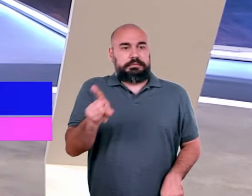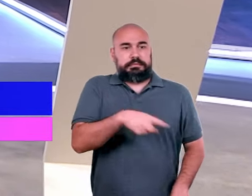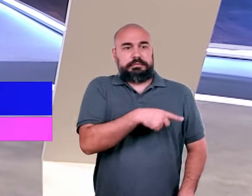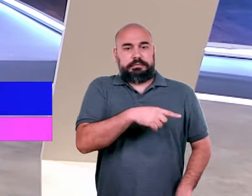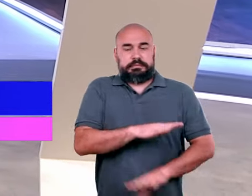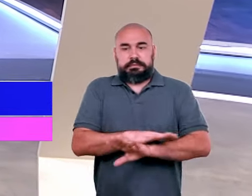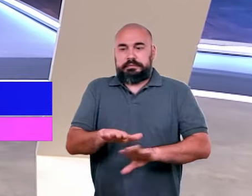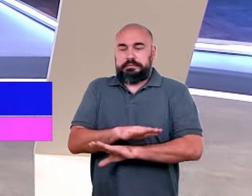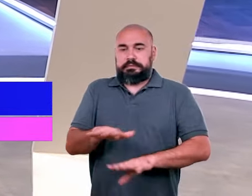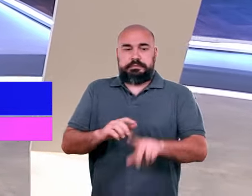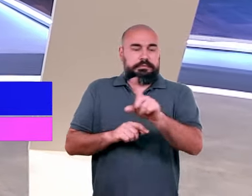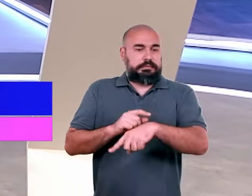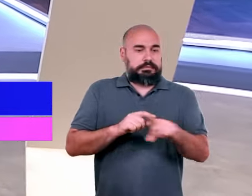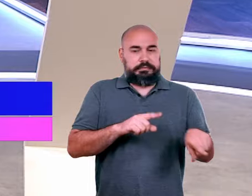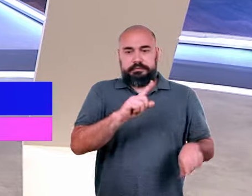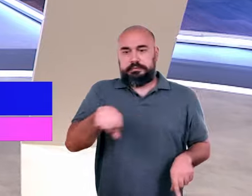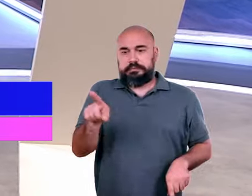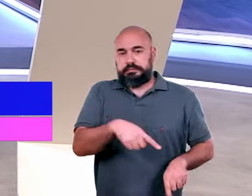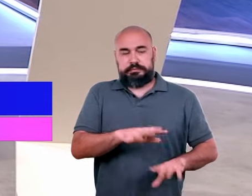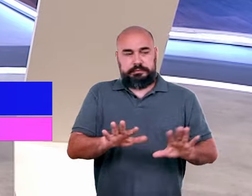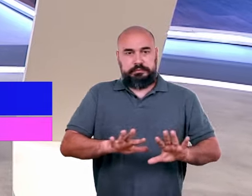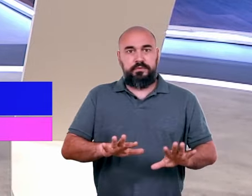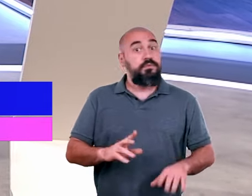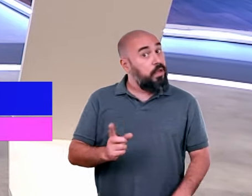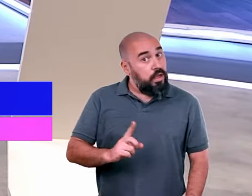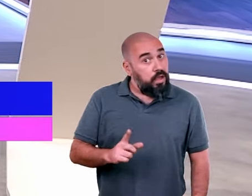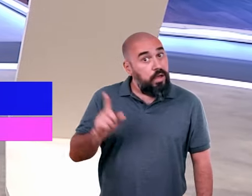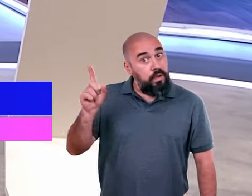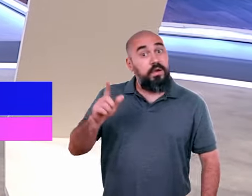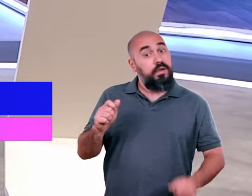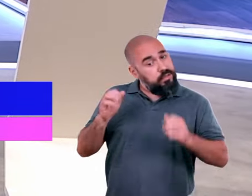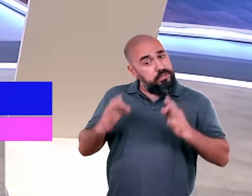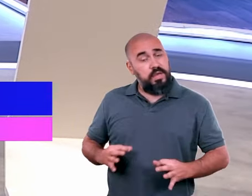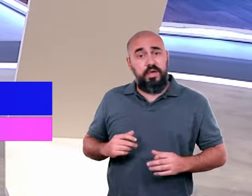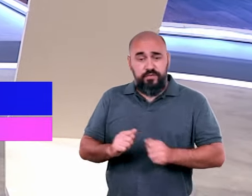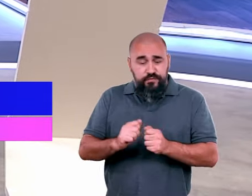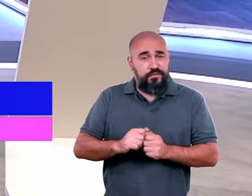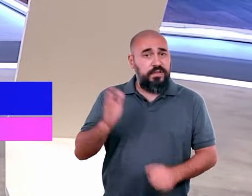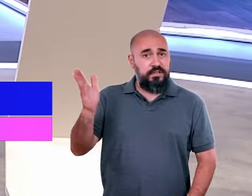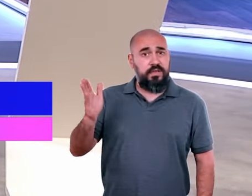Você pode crer, com todas as suas forças, que Ele vai voltar.